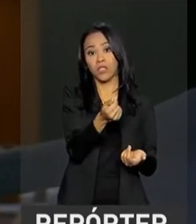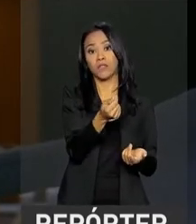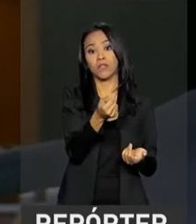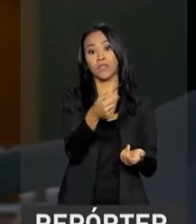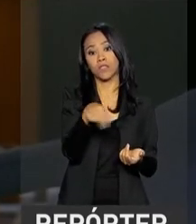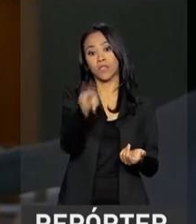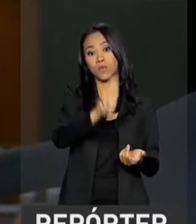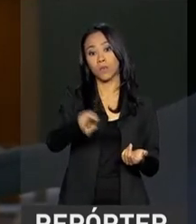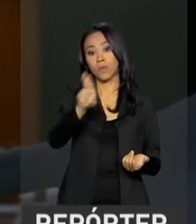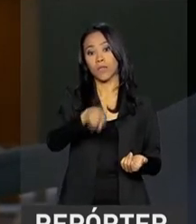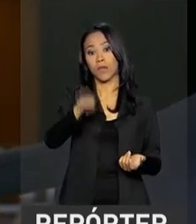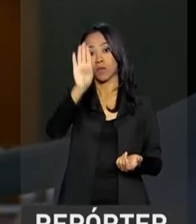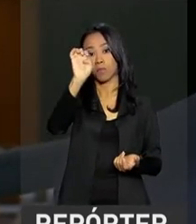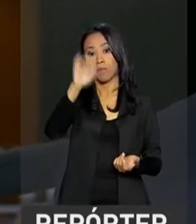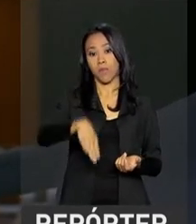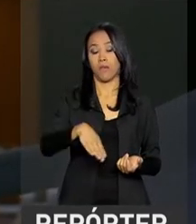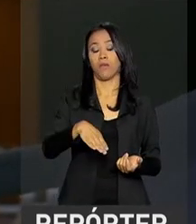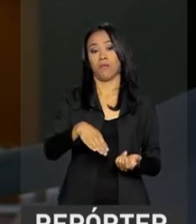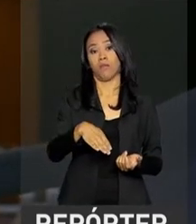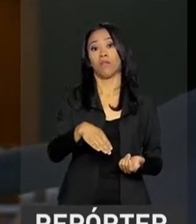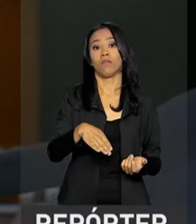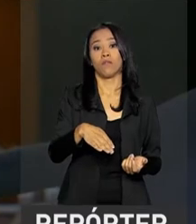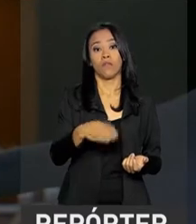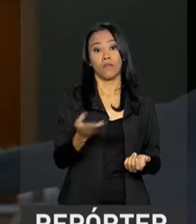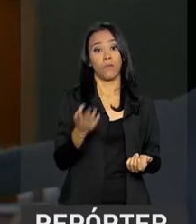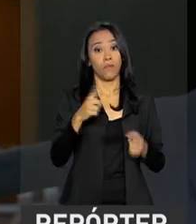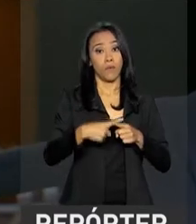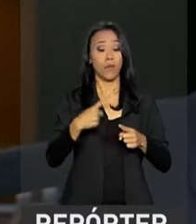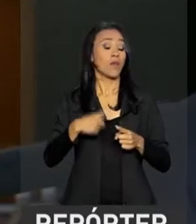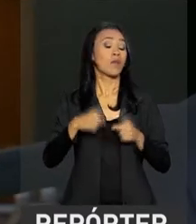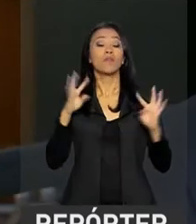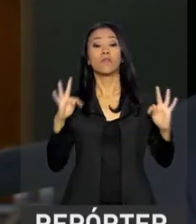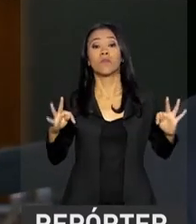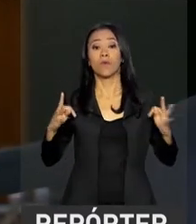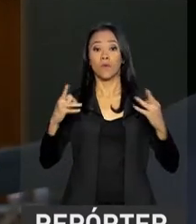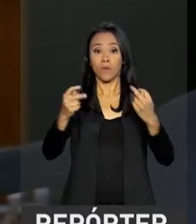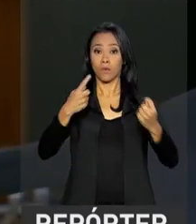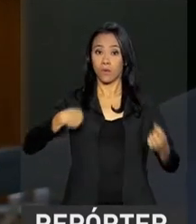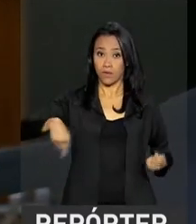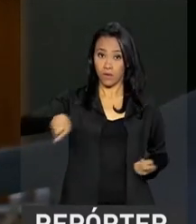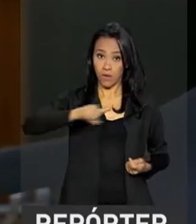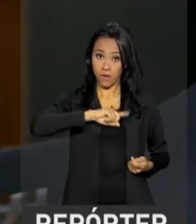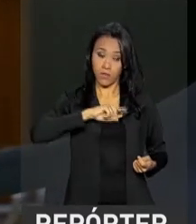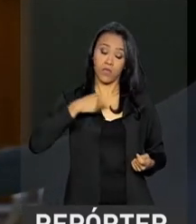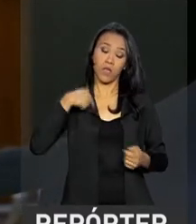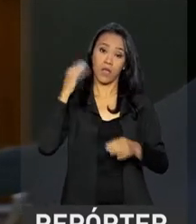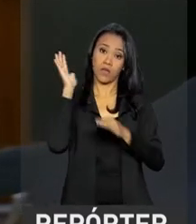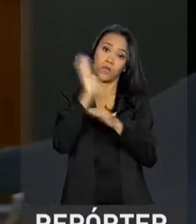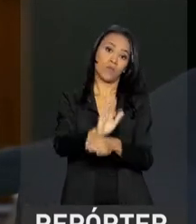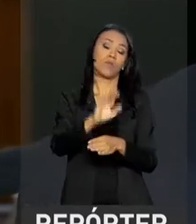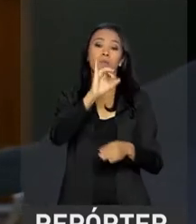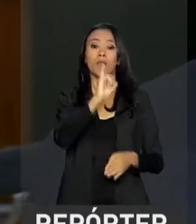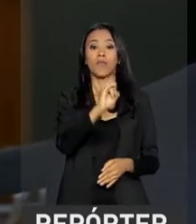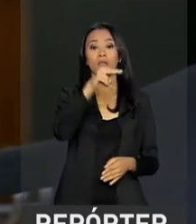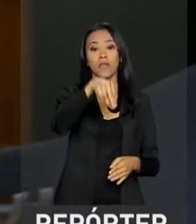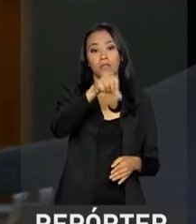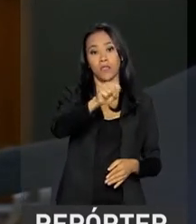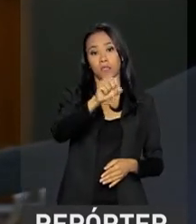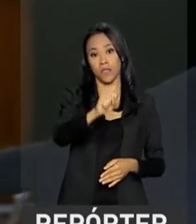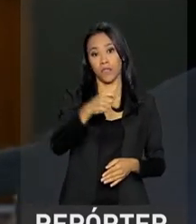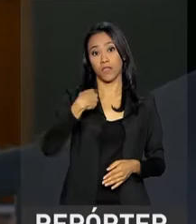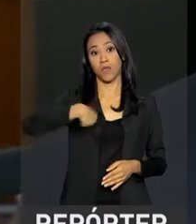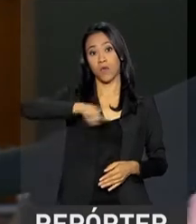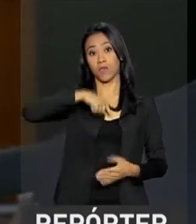gasto tem a racionalidade porque todos nós que contribuímos com a previdência pagamos para pessoas que estão saudáveis